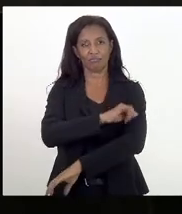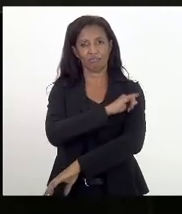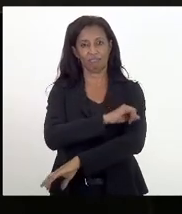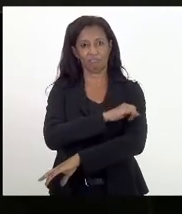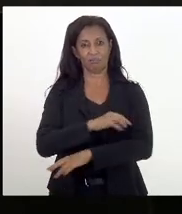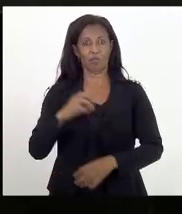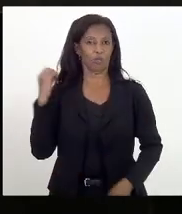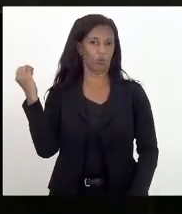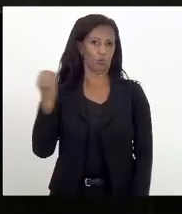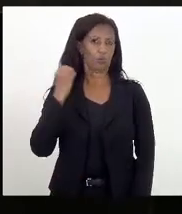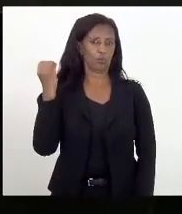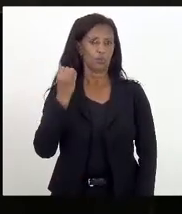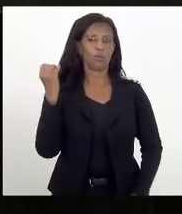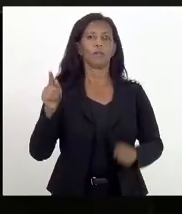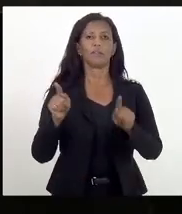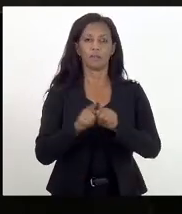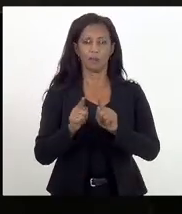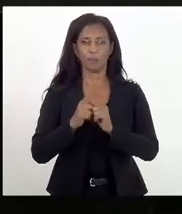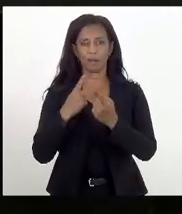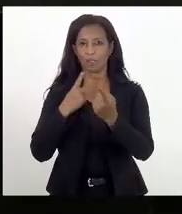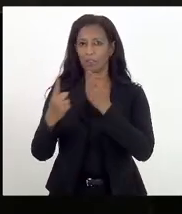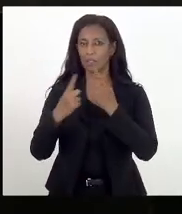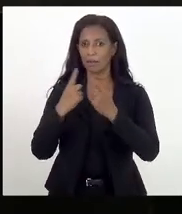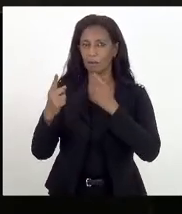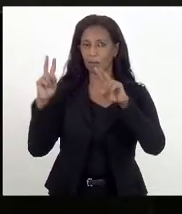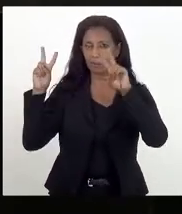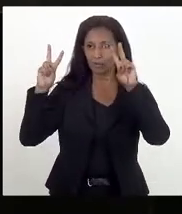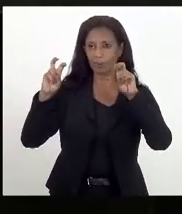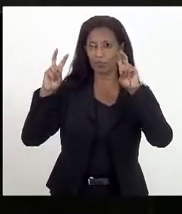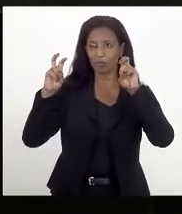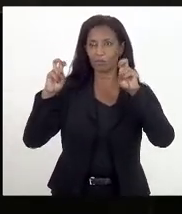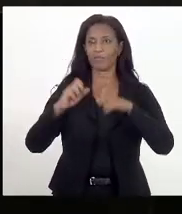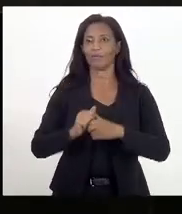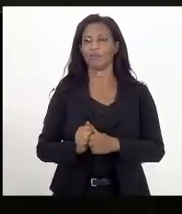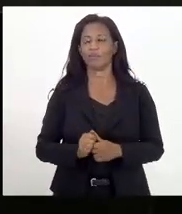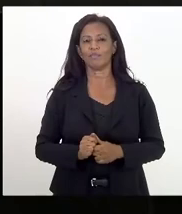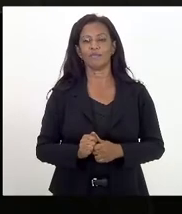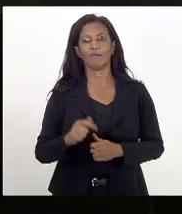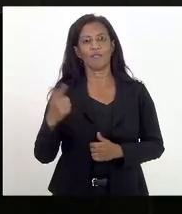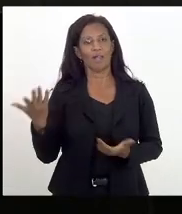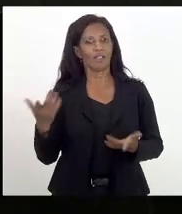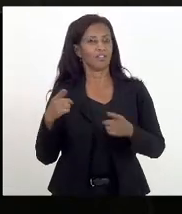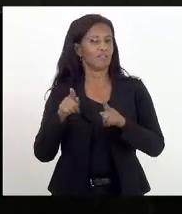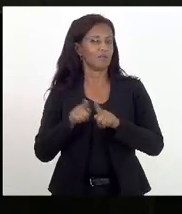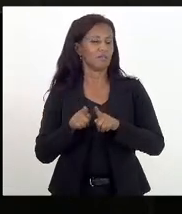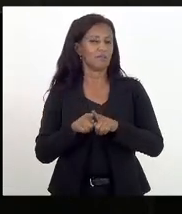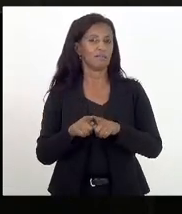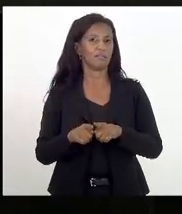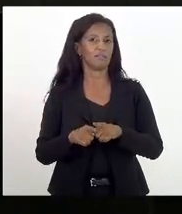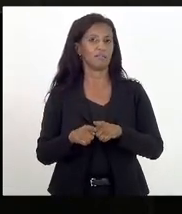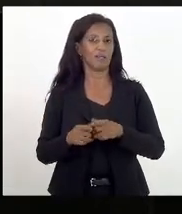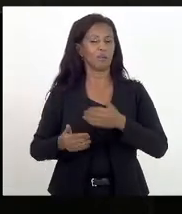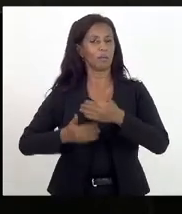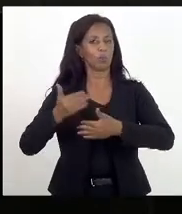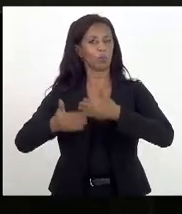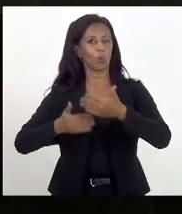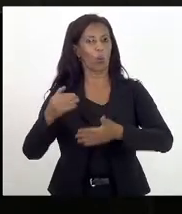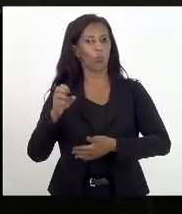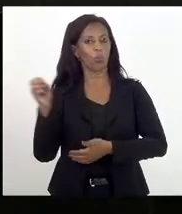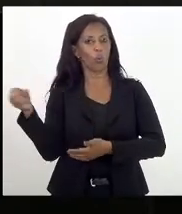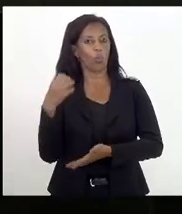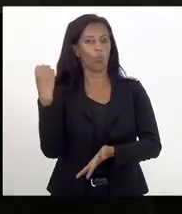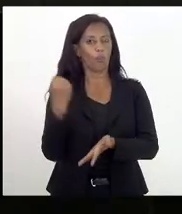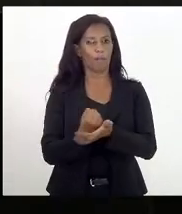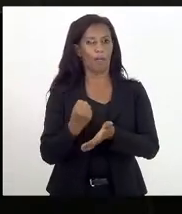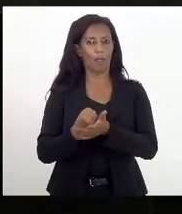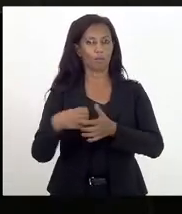Janeiro Estado Rio Grande do Sul também está debatendo esse assunto que a questão do saneamento haja Vista a promulgação do novo marco